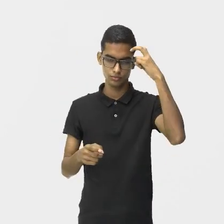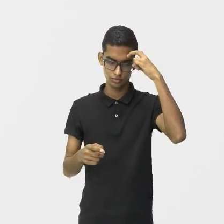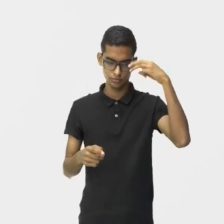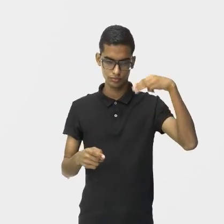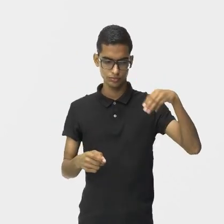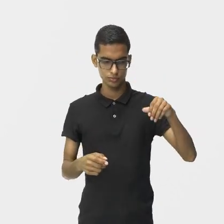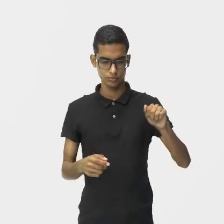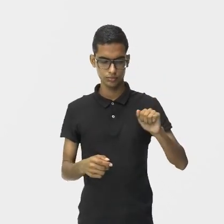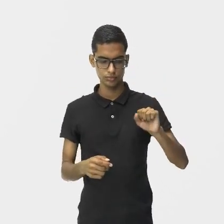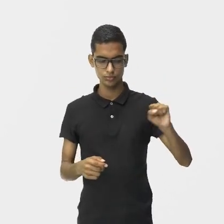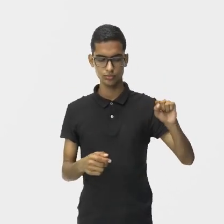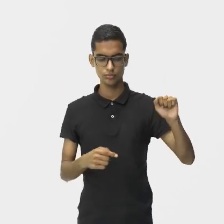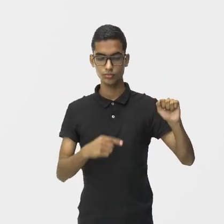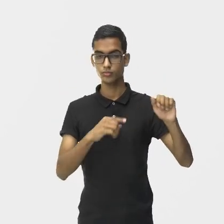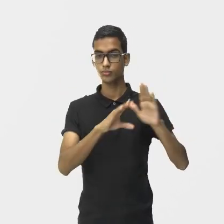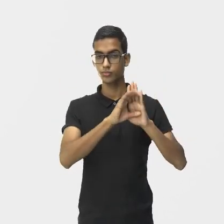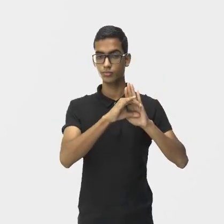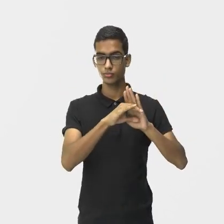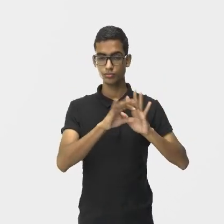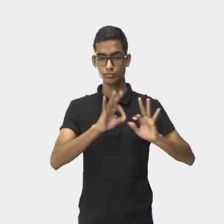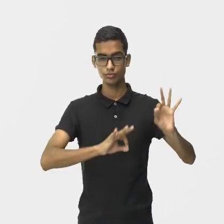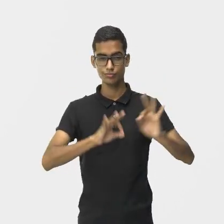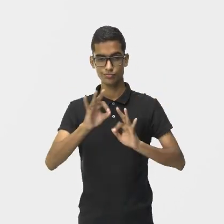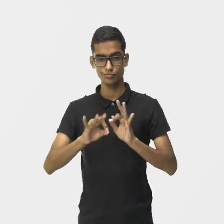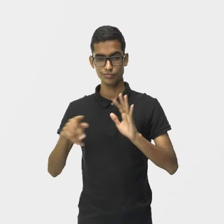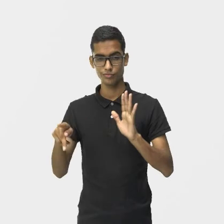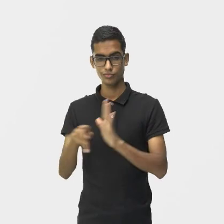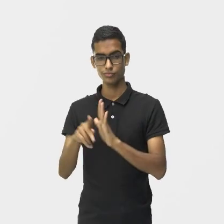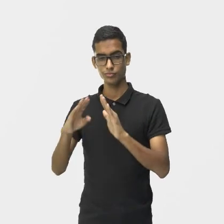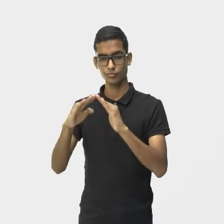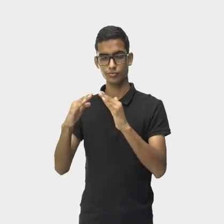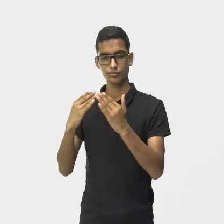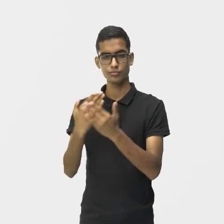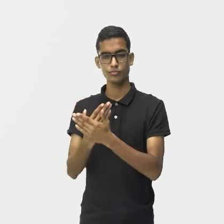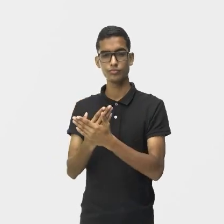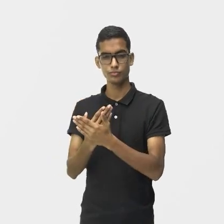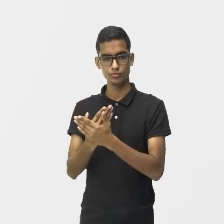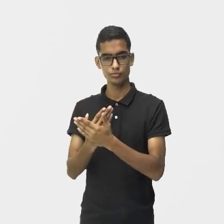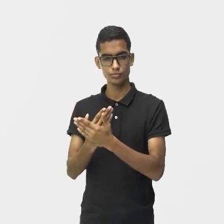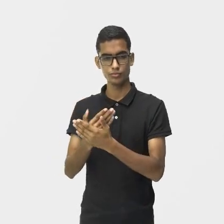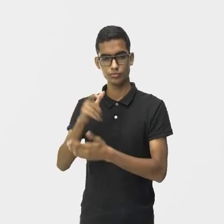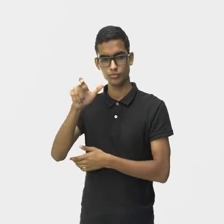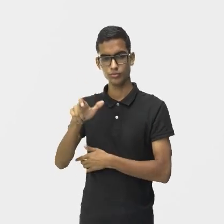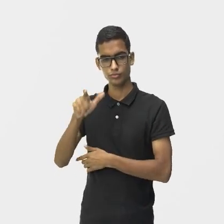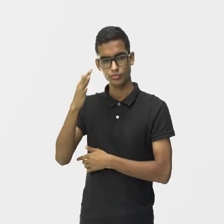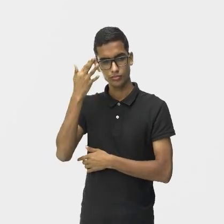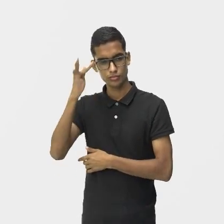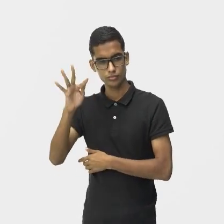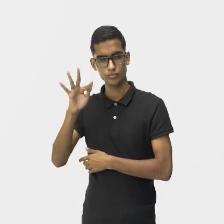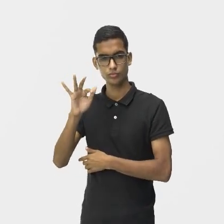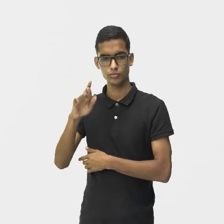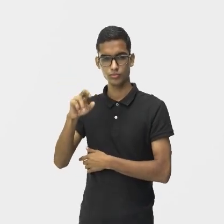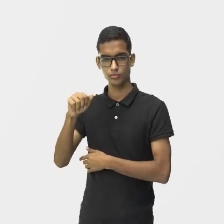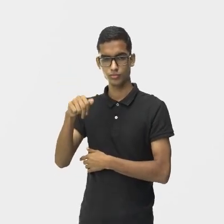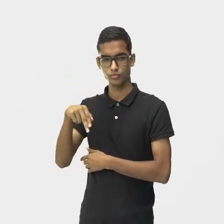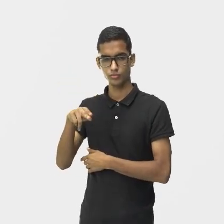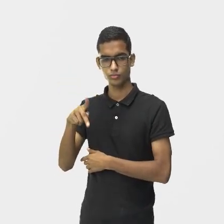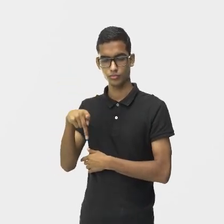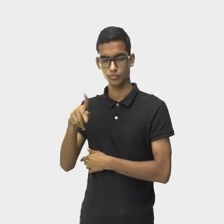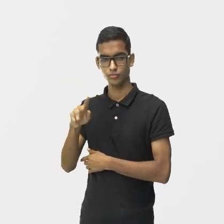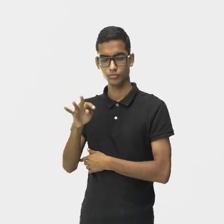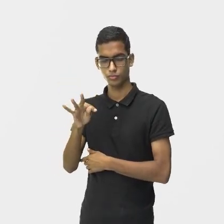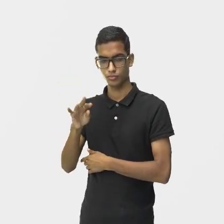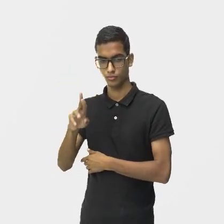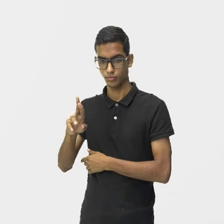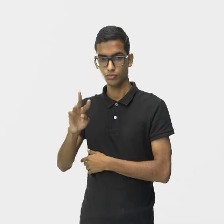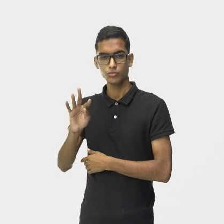conceitos elaborados por filósofos da escola de Frankfurt para caracterizar a produção